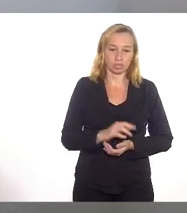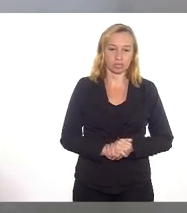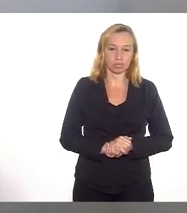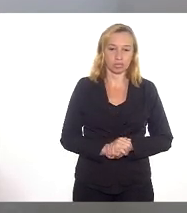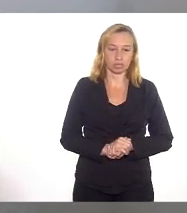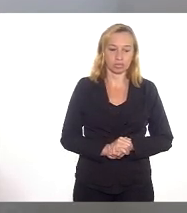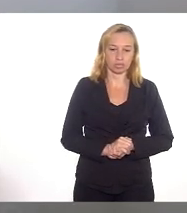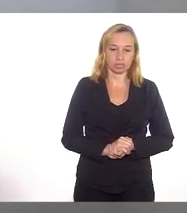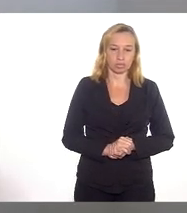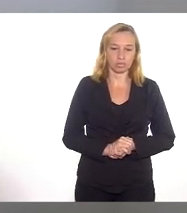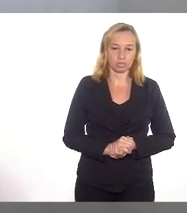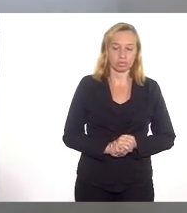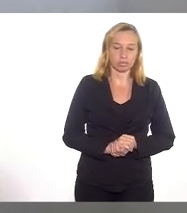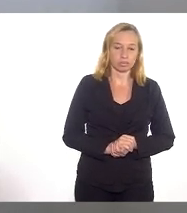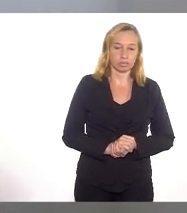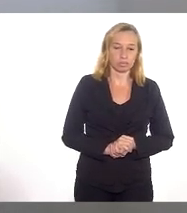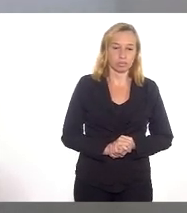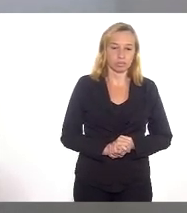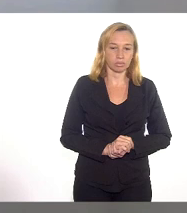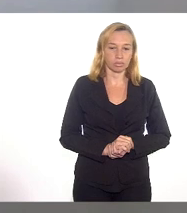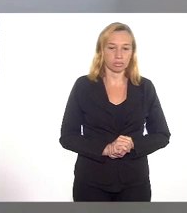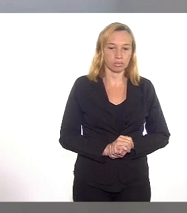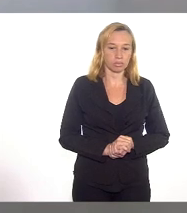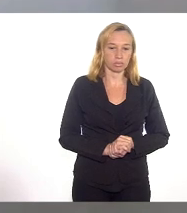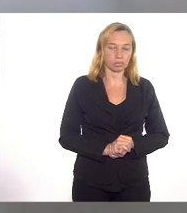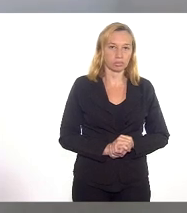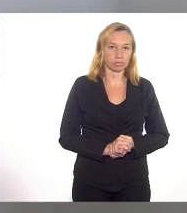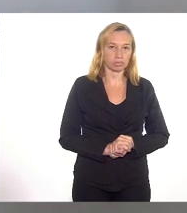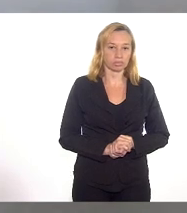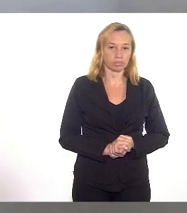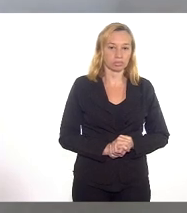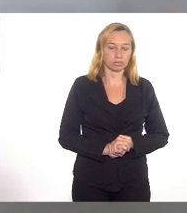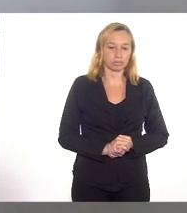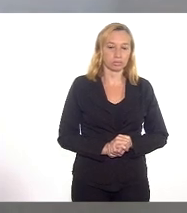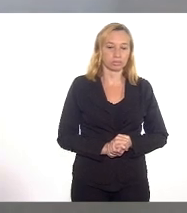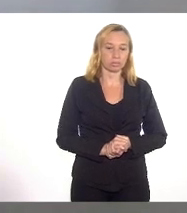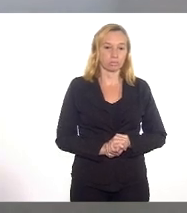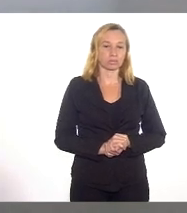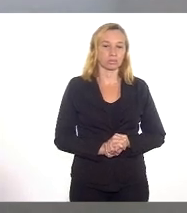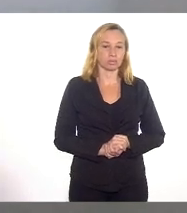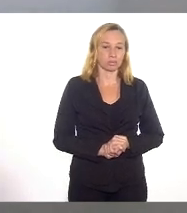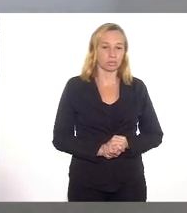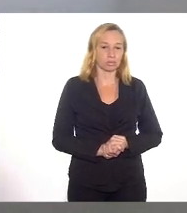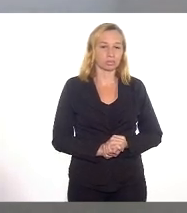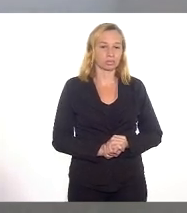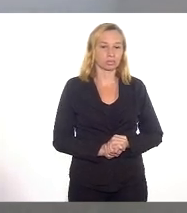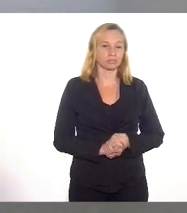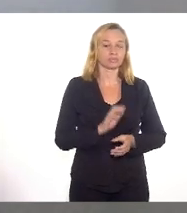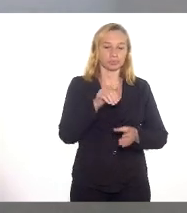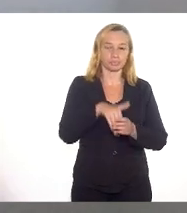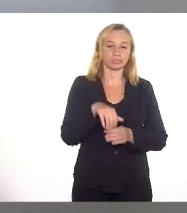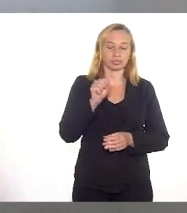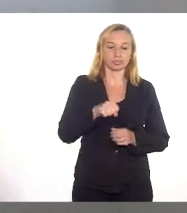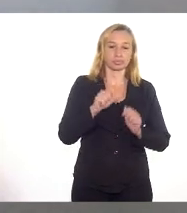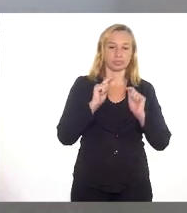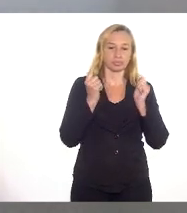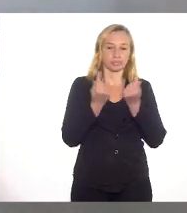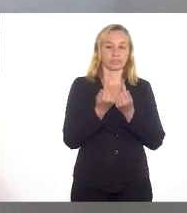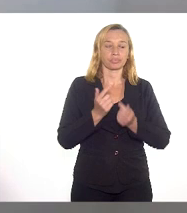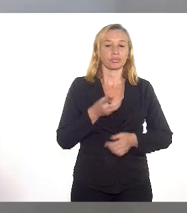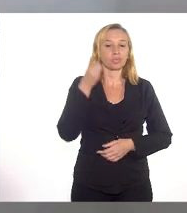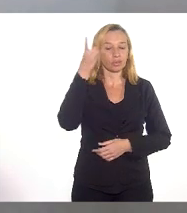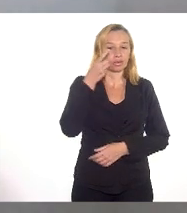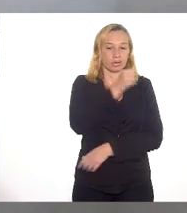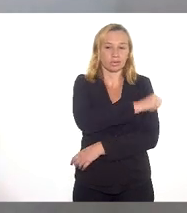no grupo. Está aberto, Eliomar, seu som. Deputado Elton Cristo. Sim. Votou sim no grupo. Deputado